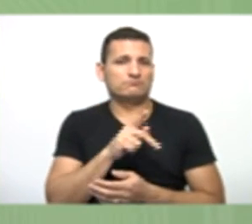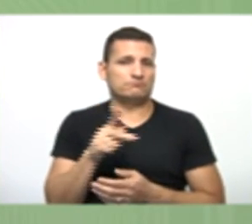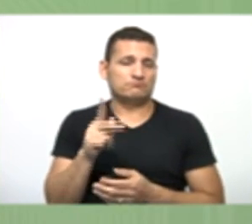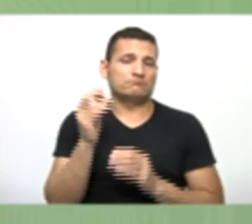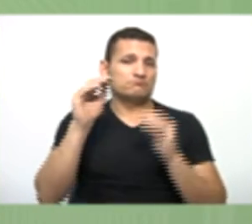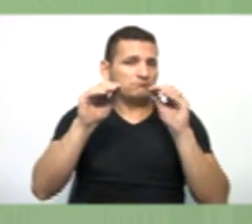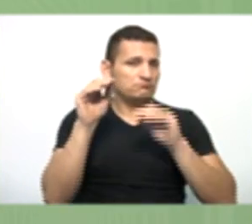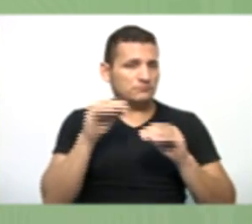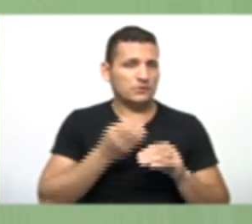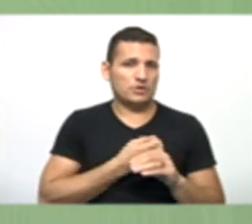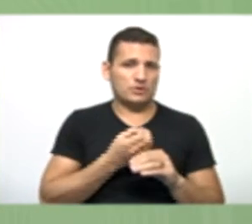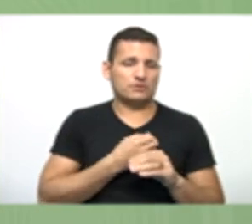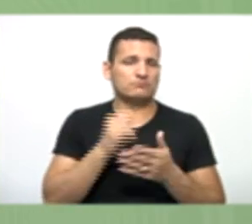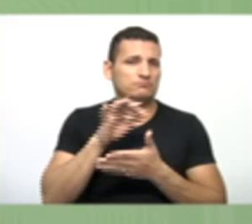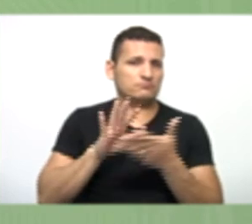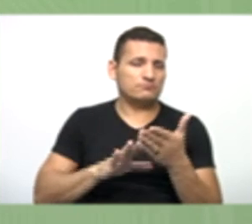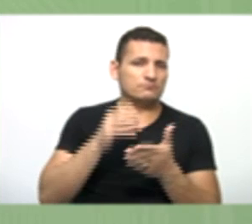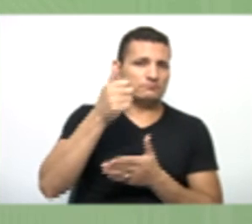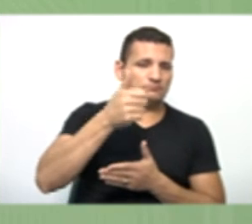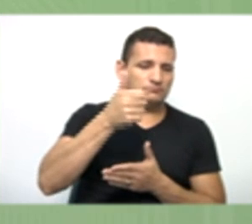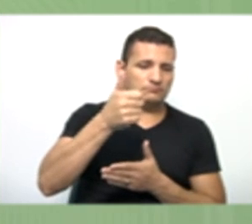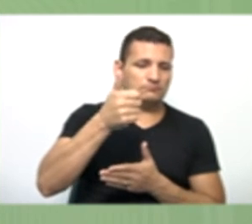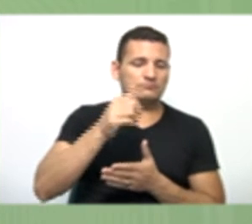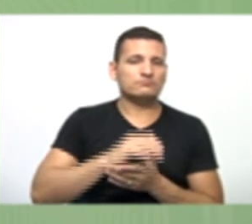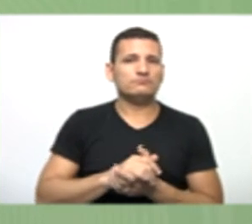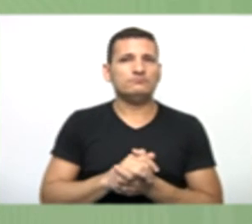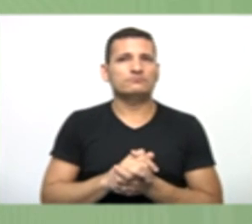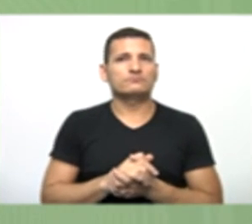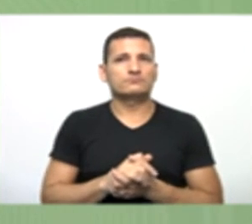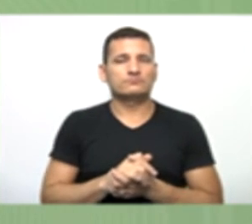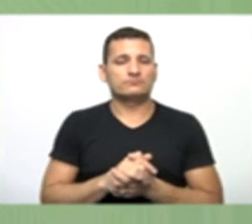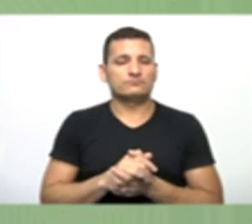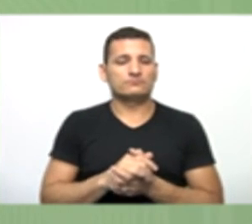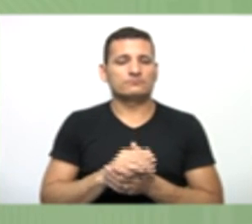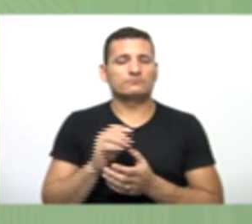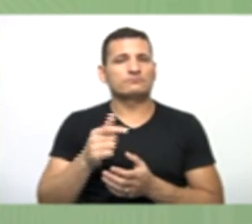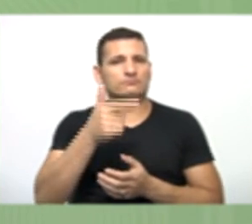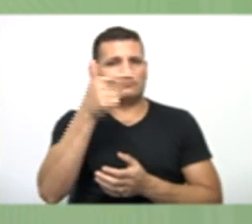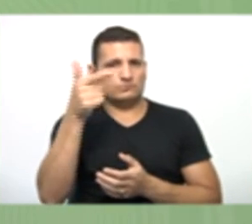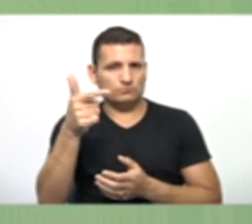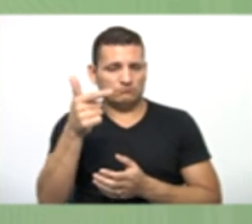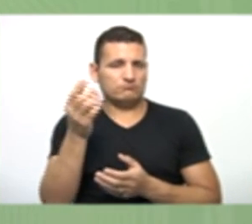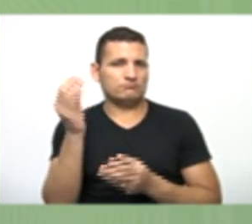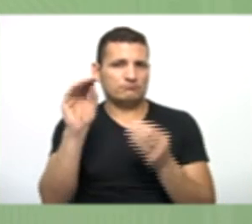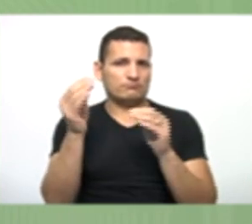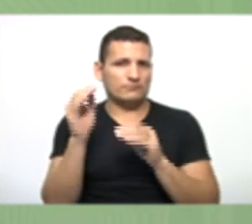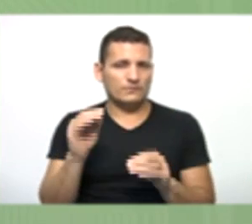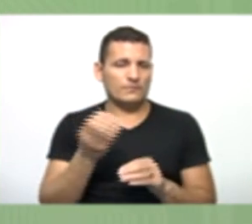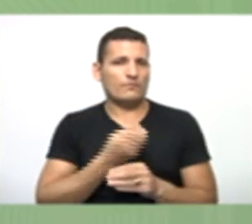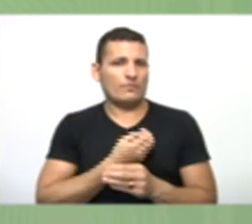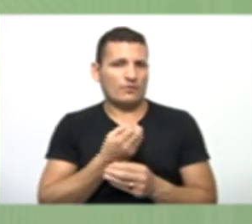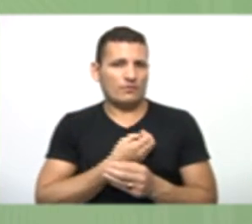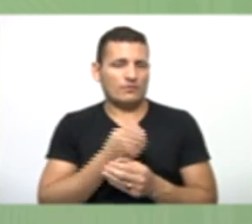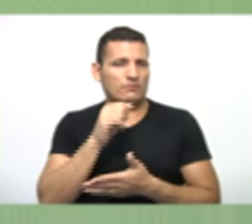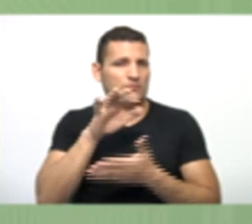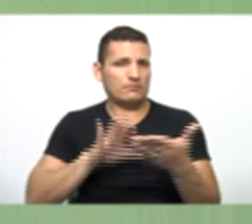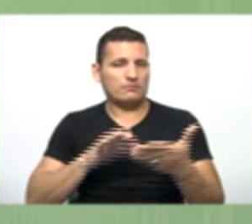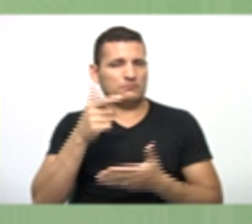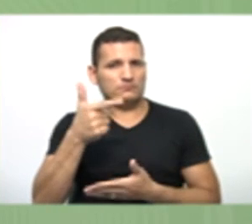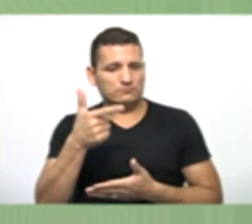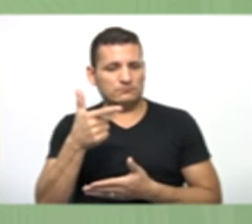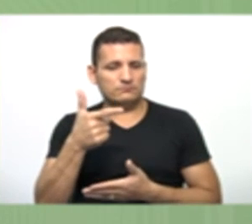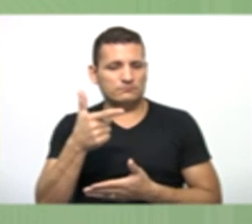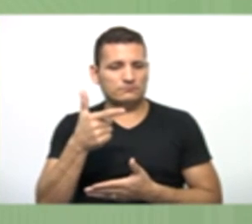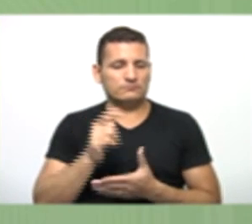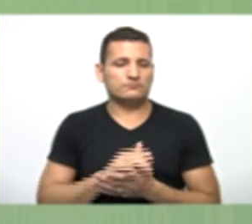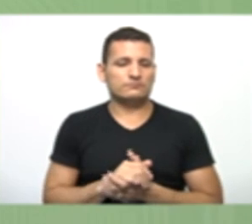atividade 1, correto, Rafael? Nessa coluna 2 aqui, ele insere a nota da atividade 2.